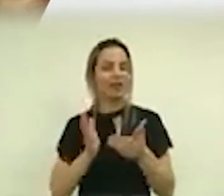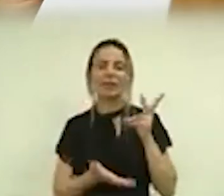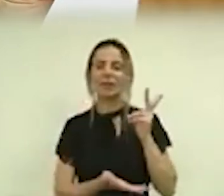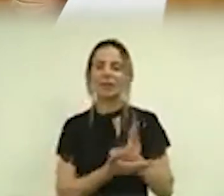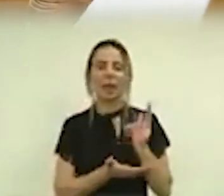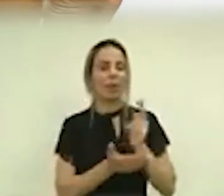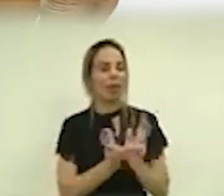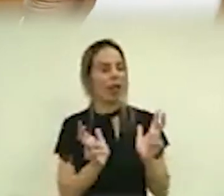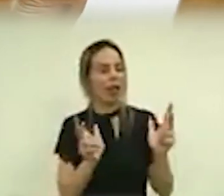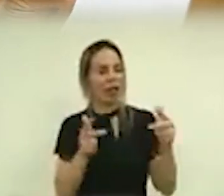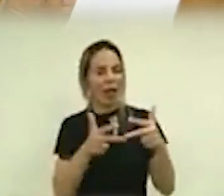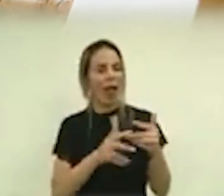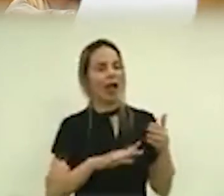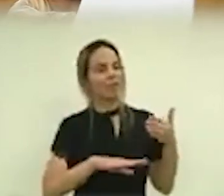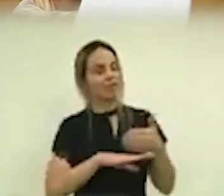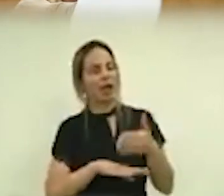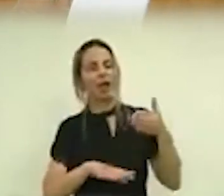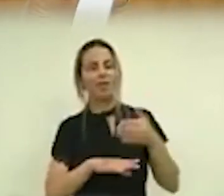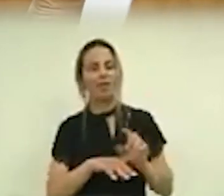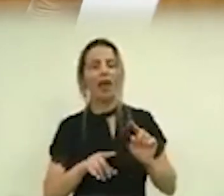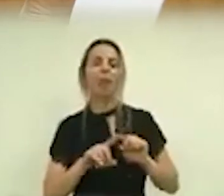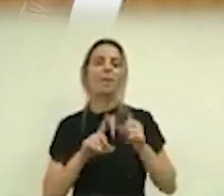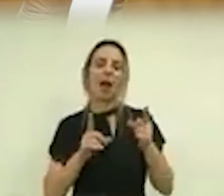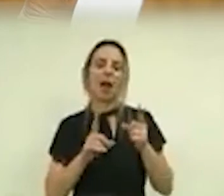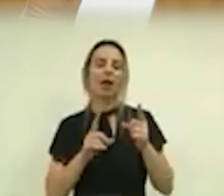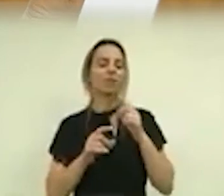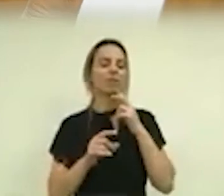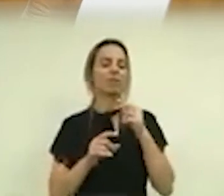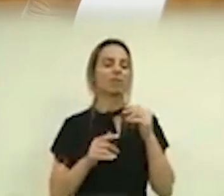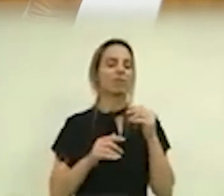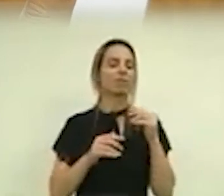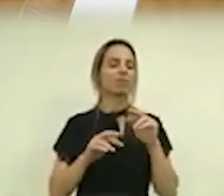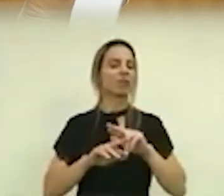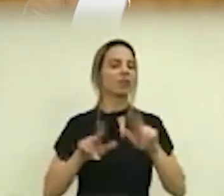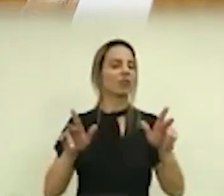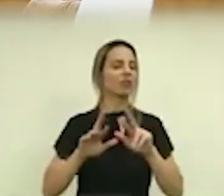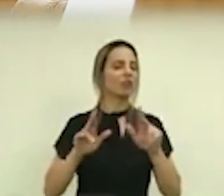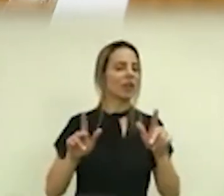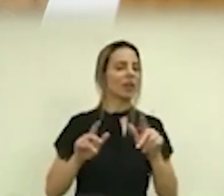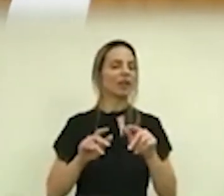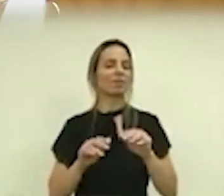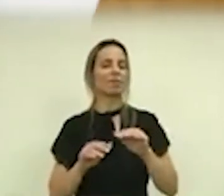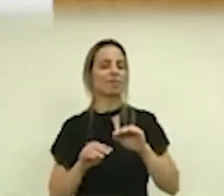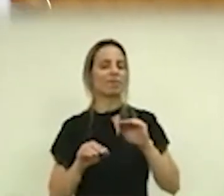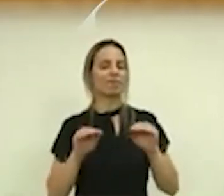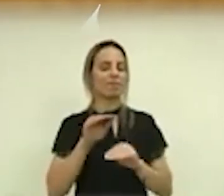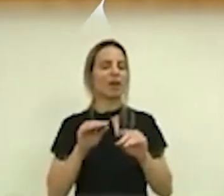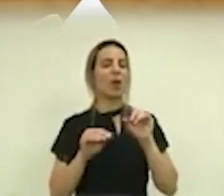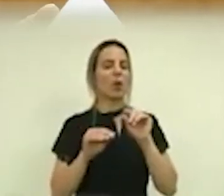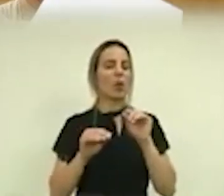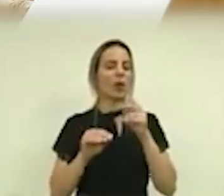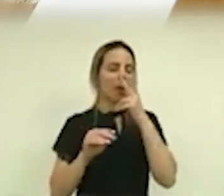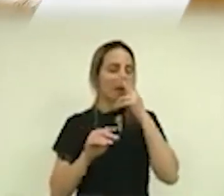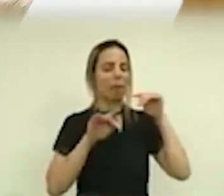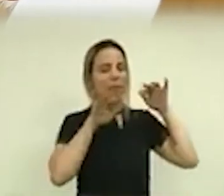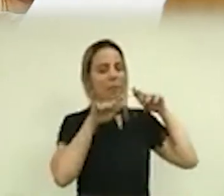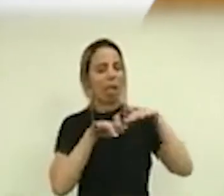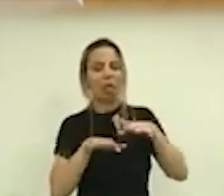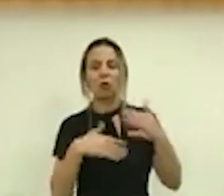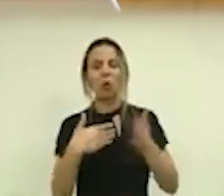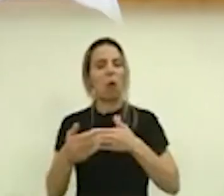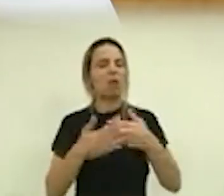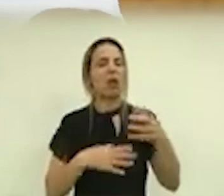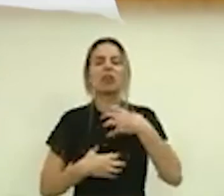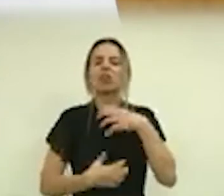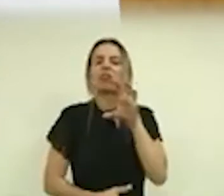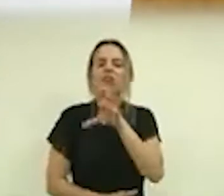sempre passou por essa casa, mas sempre passou de maneira equivocada. Sempre passou como uma boiada, de qualquer maneira.